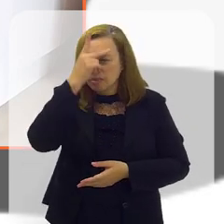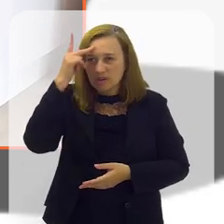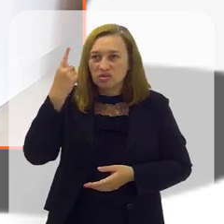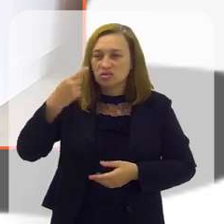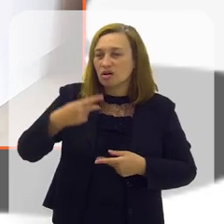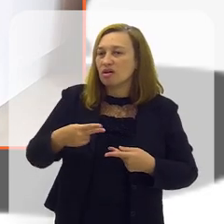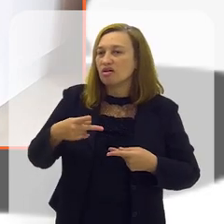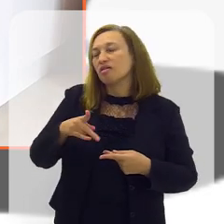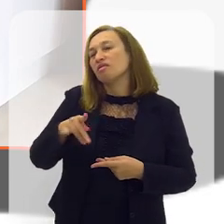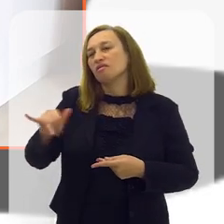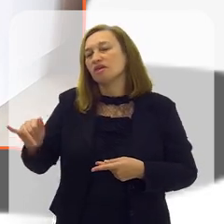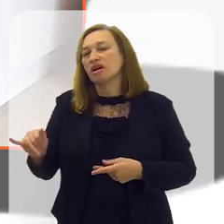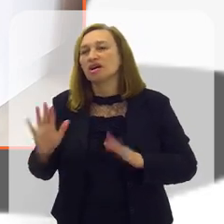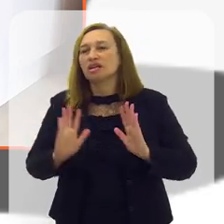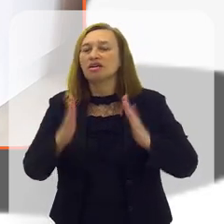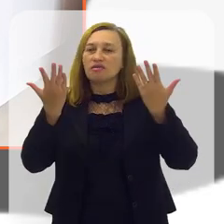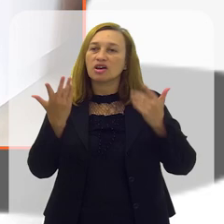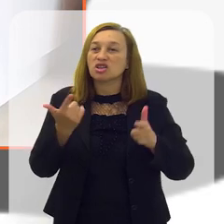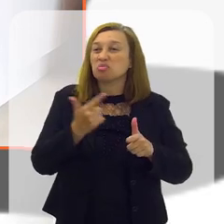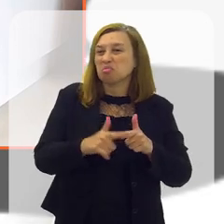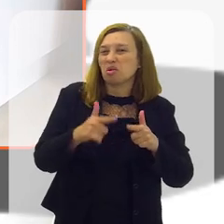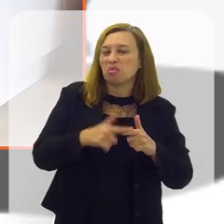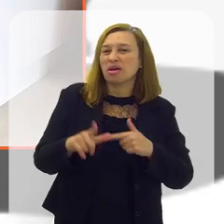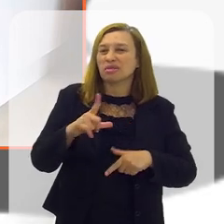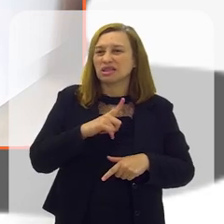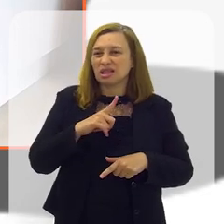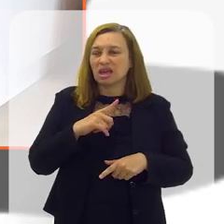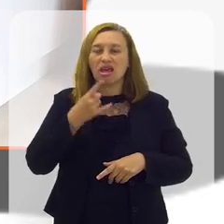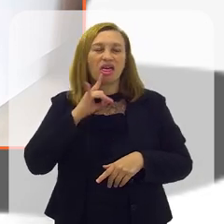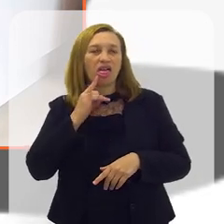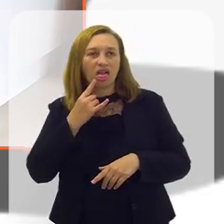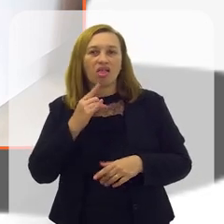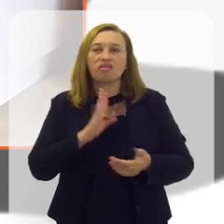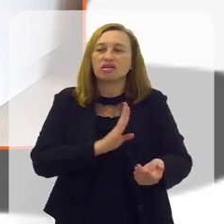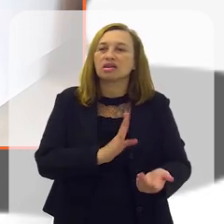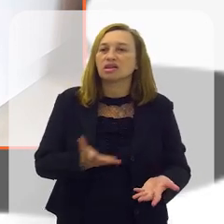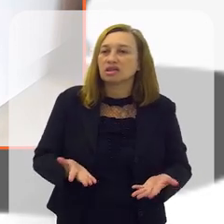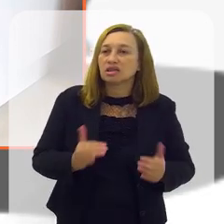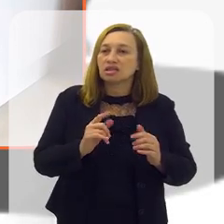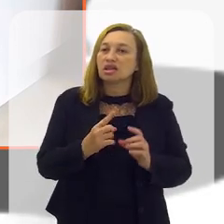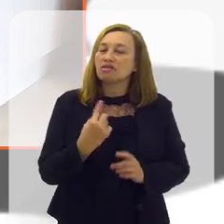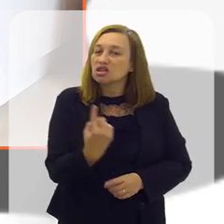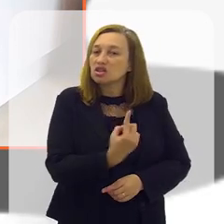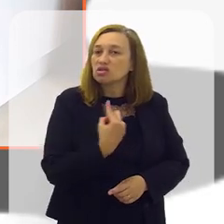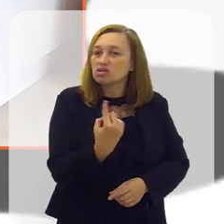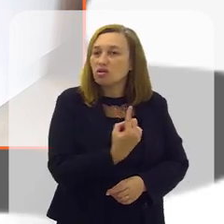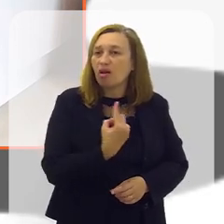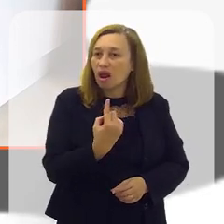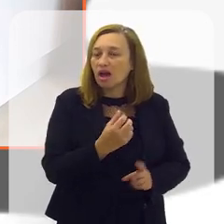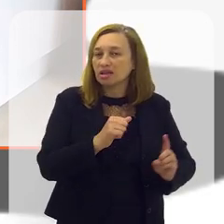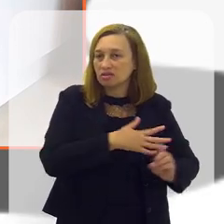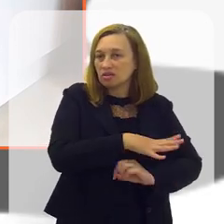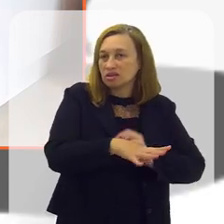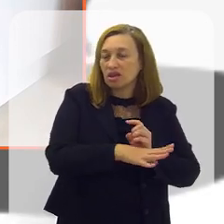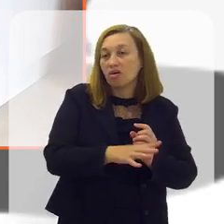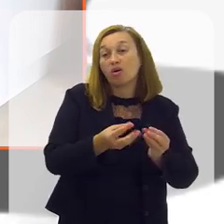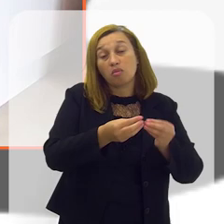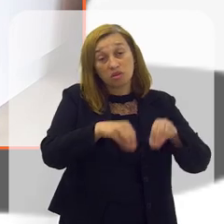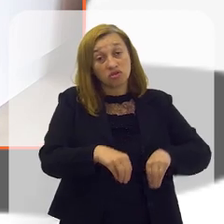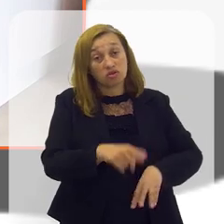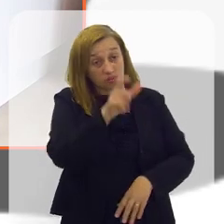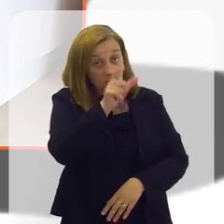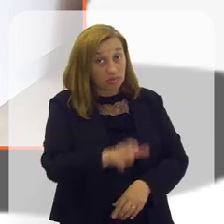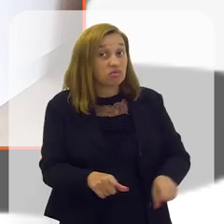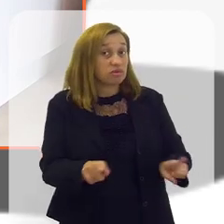sempre que aquela pessoa vai na festa, arruma problema, vai na festa do trabalho, arruma problema. Então, ela vai sendo isolada socialmente, o que é